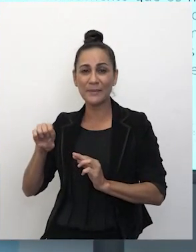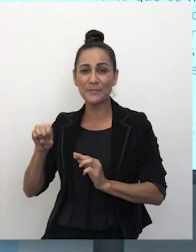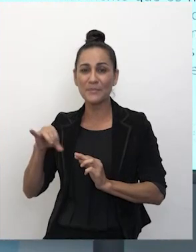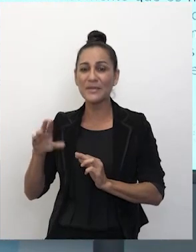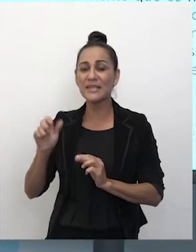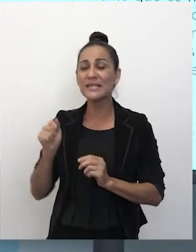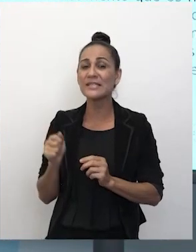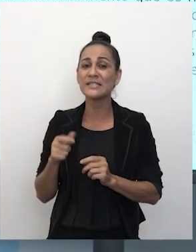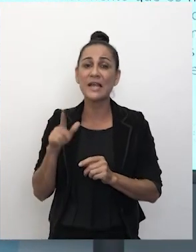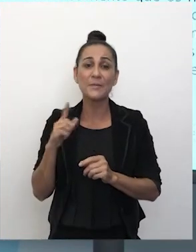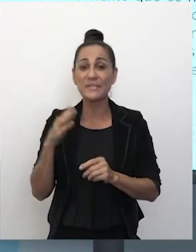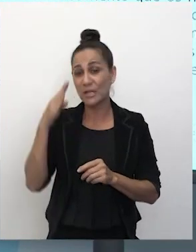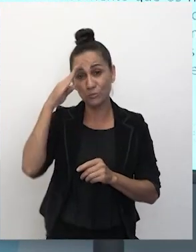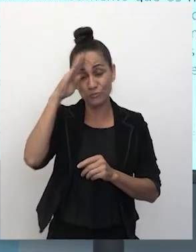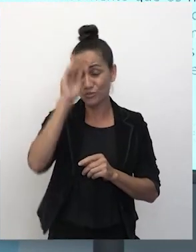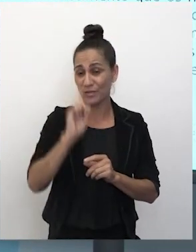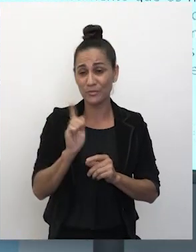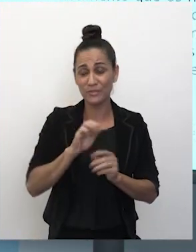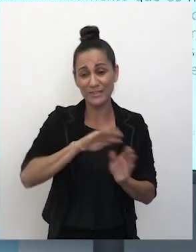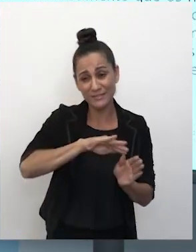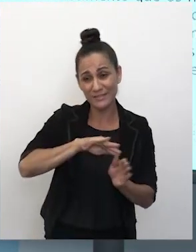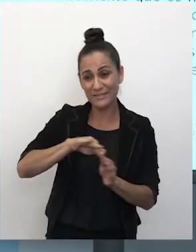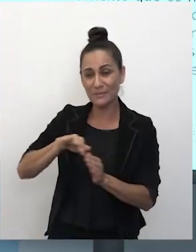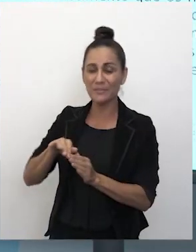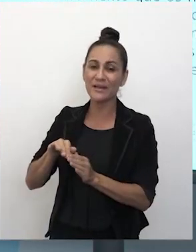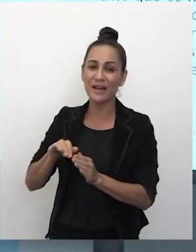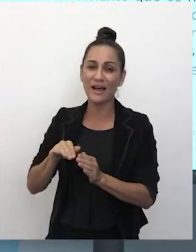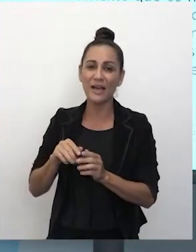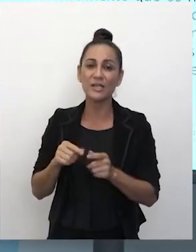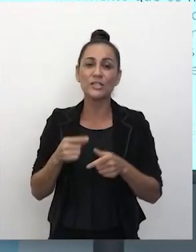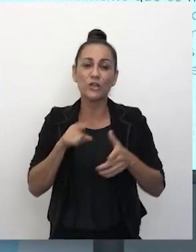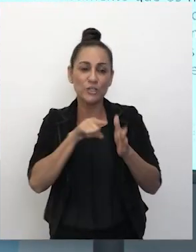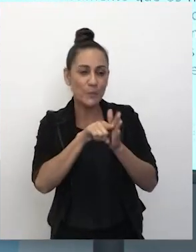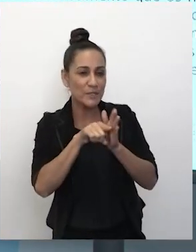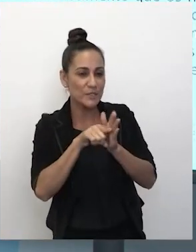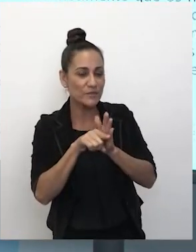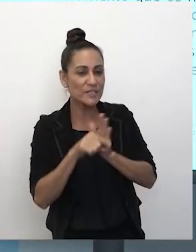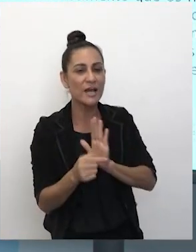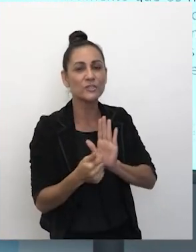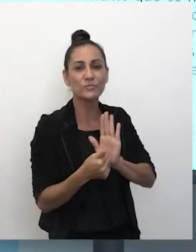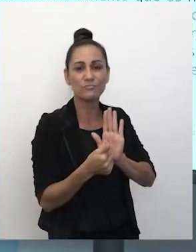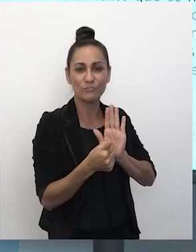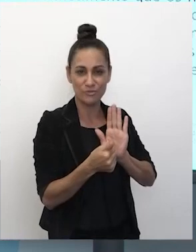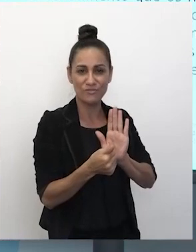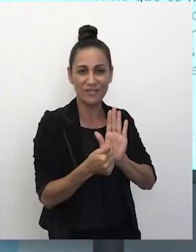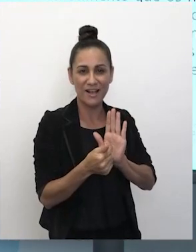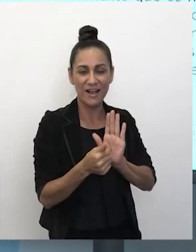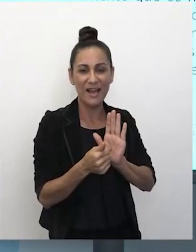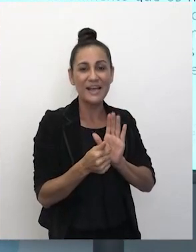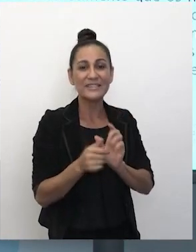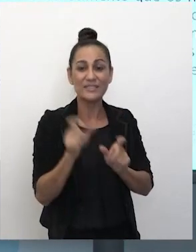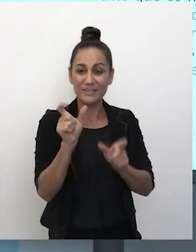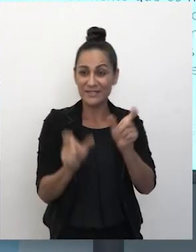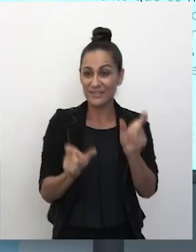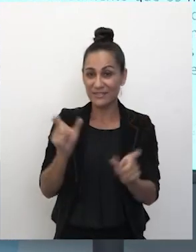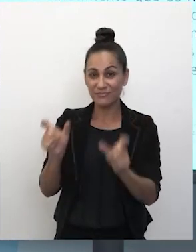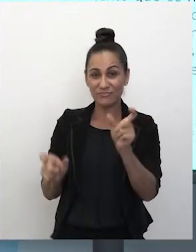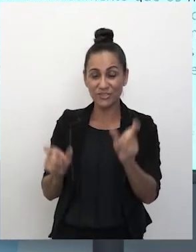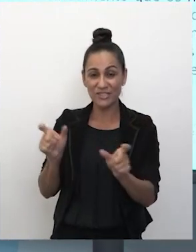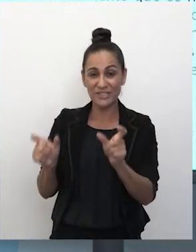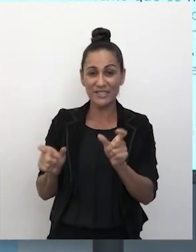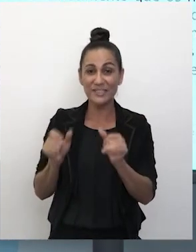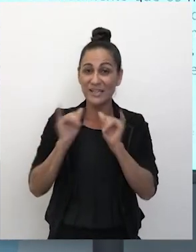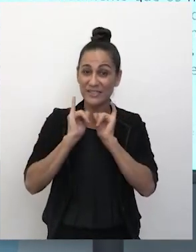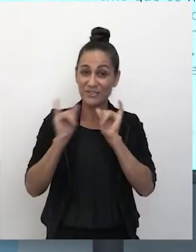eram priorizadas na hora de se fazer um levantamento, uma apresentação, né, dessas artistas nessa